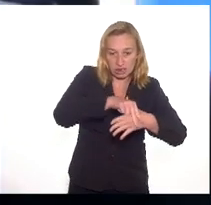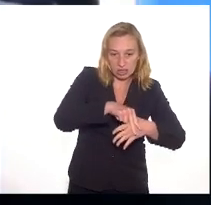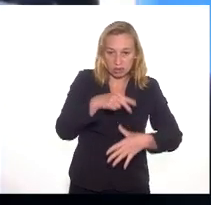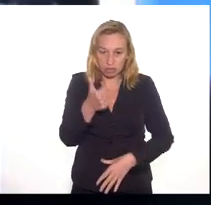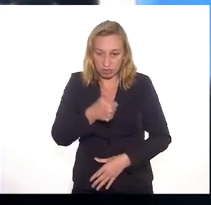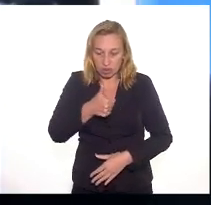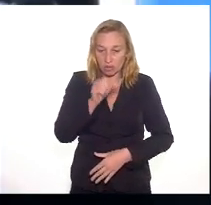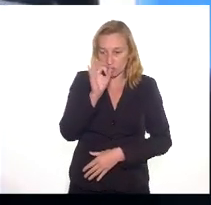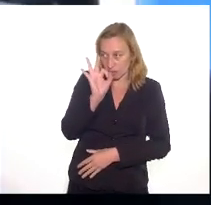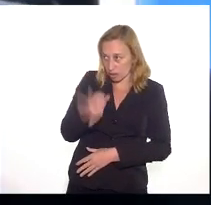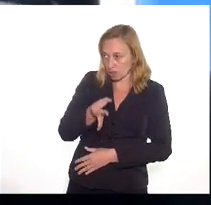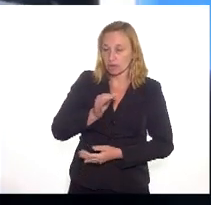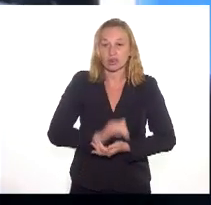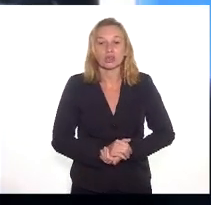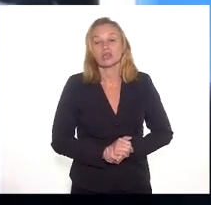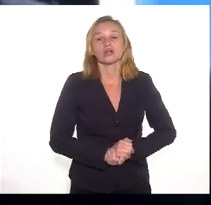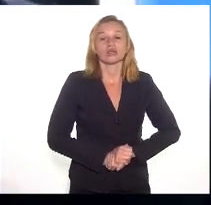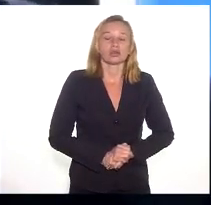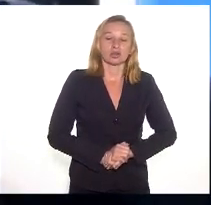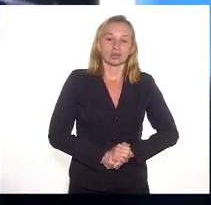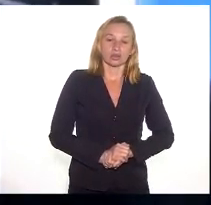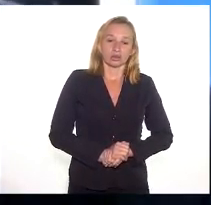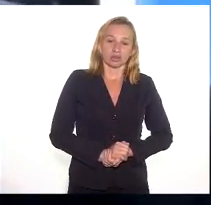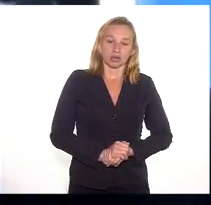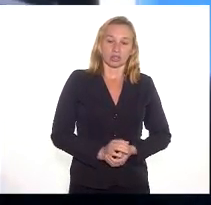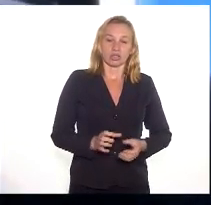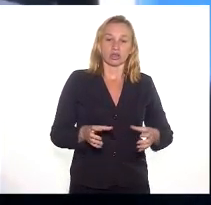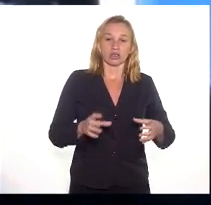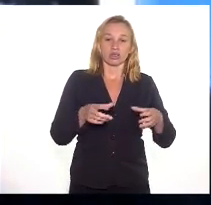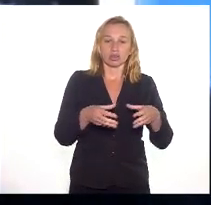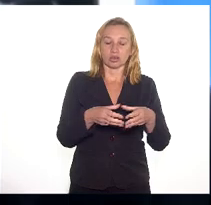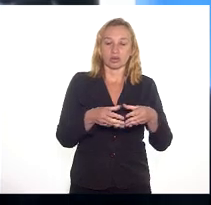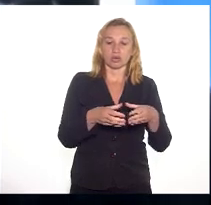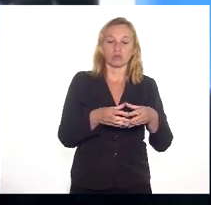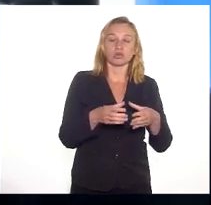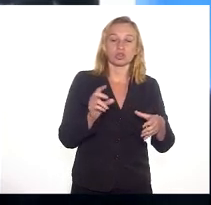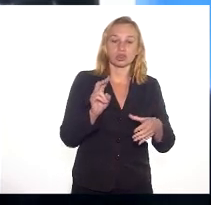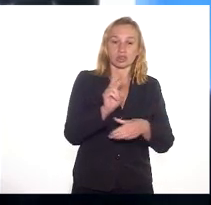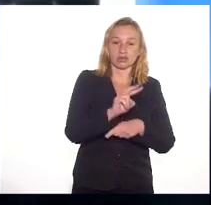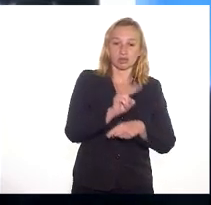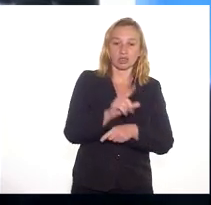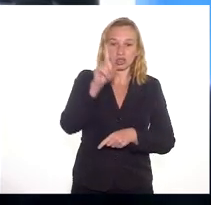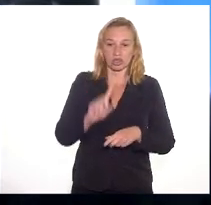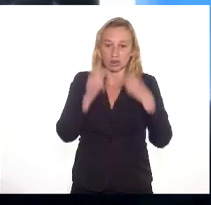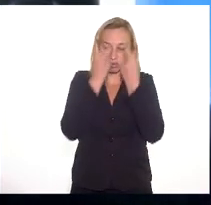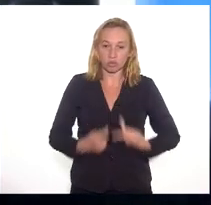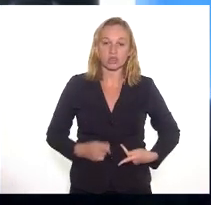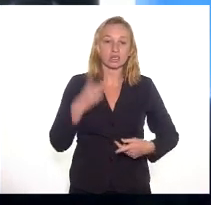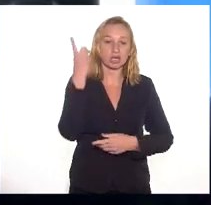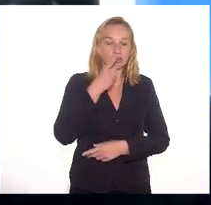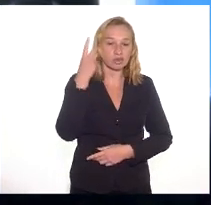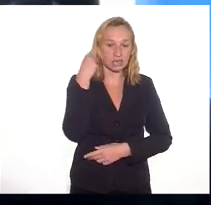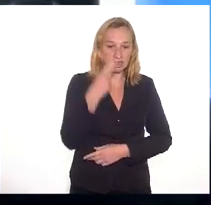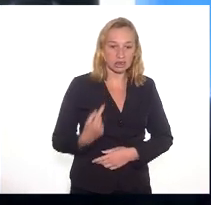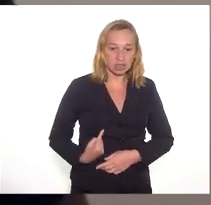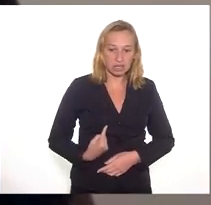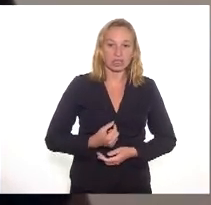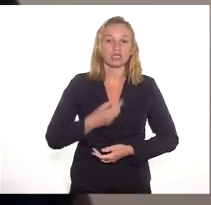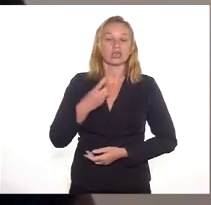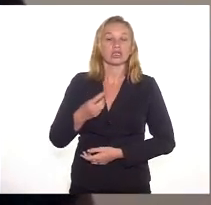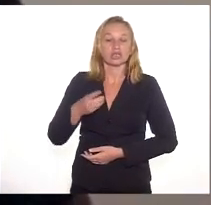Perfeito. Para emitir parecer pela defesa dos direitos humanos, deputada Dani Monteiro. Senhor